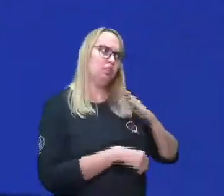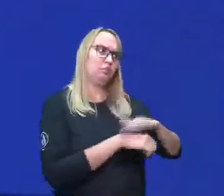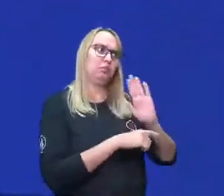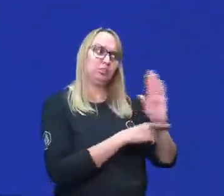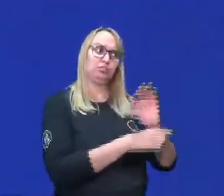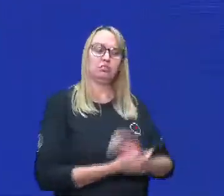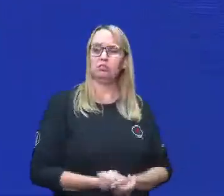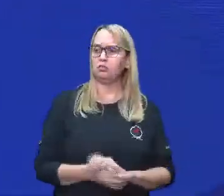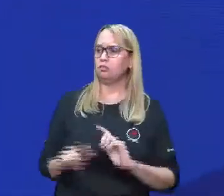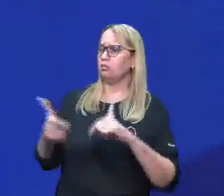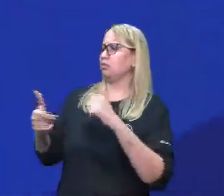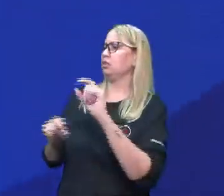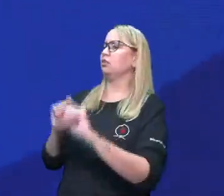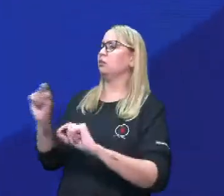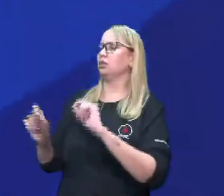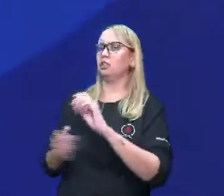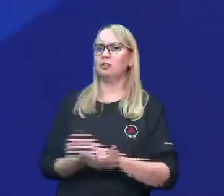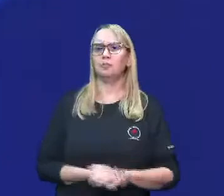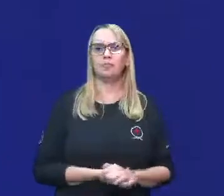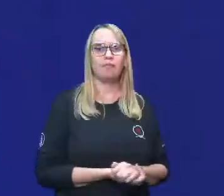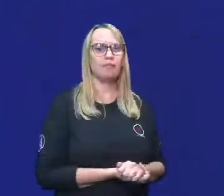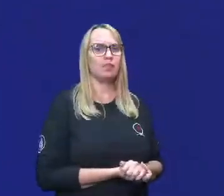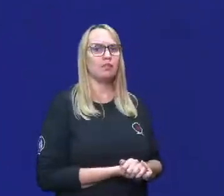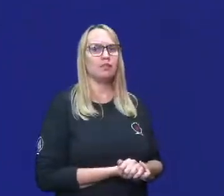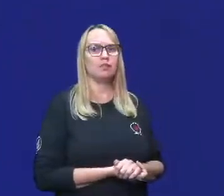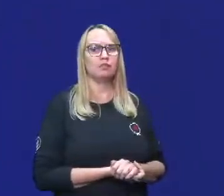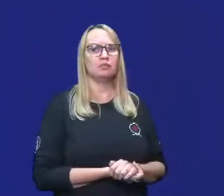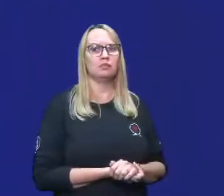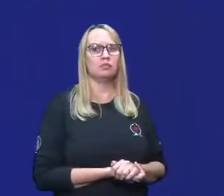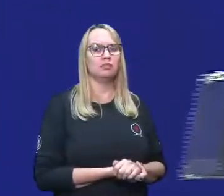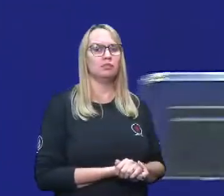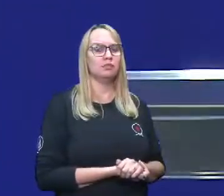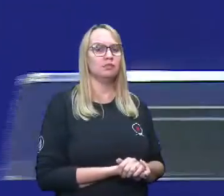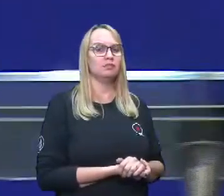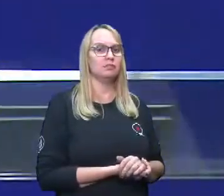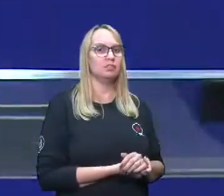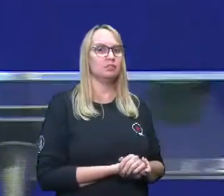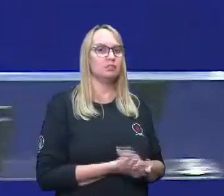e o que, que eu vou fazer? Você vai catar a sujeira do cachorro no quintal.